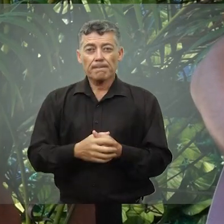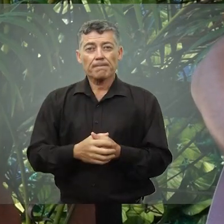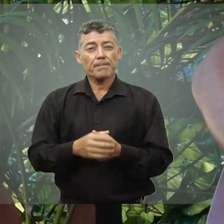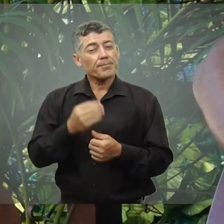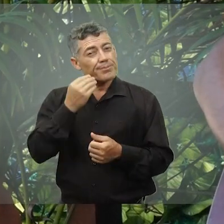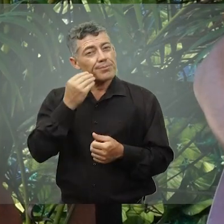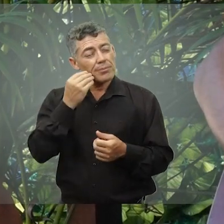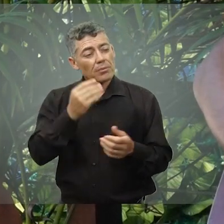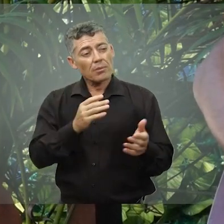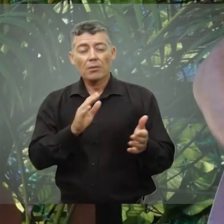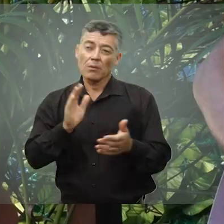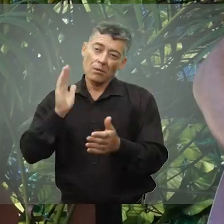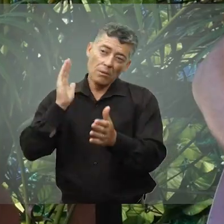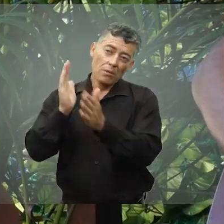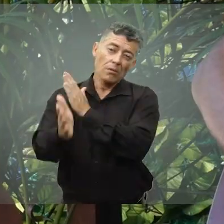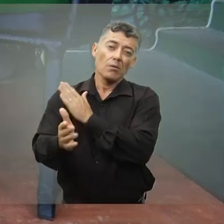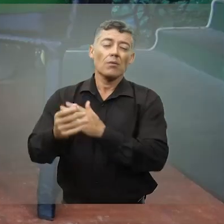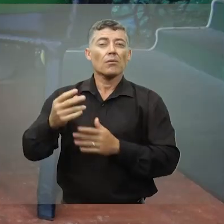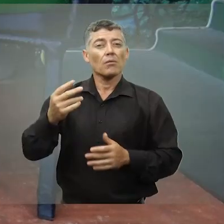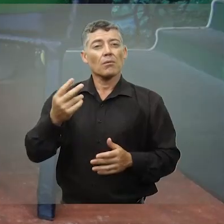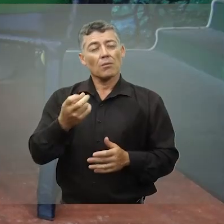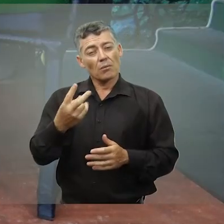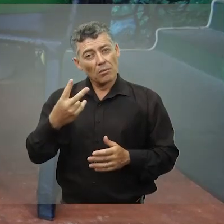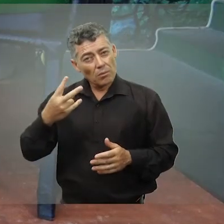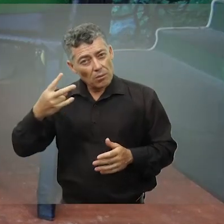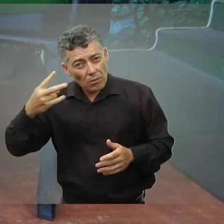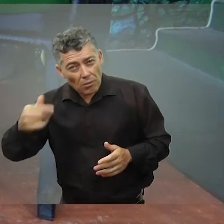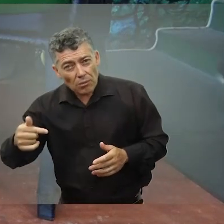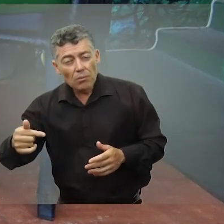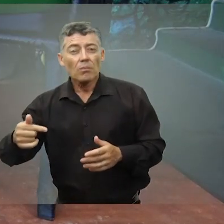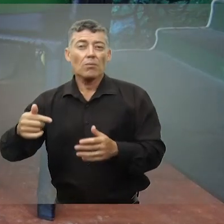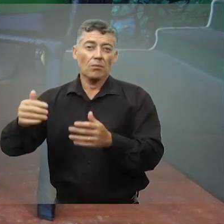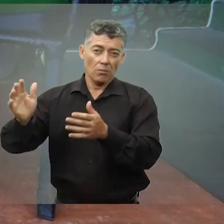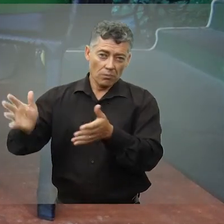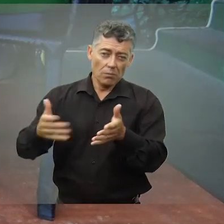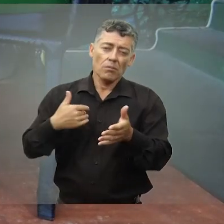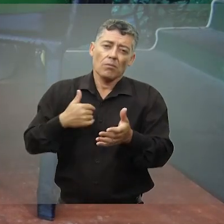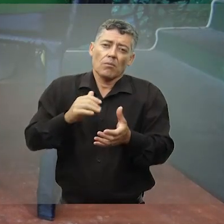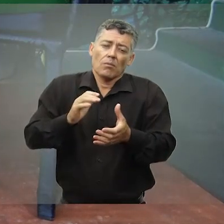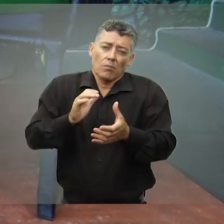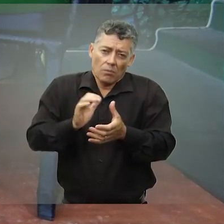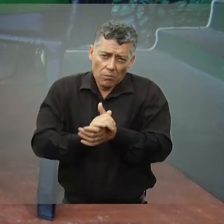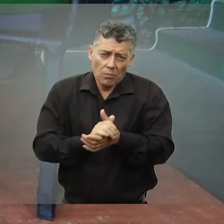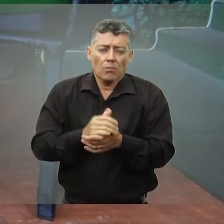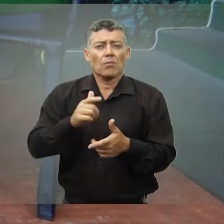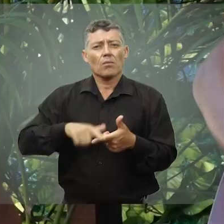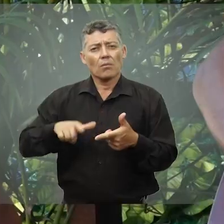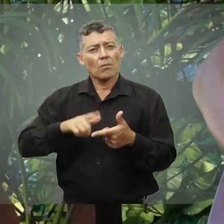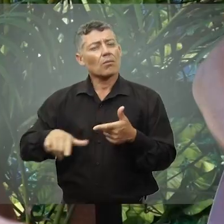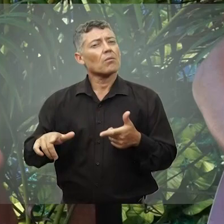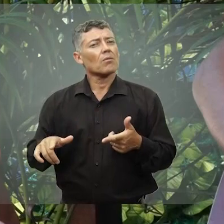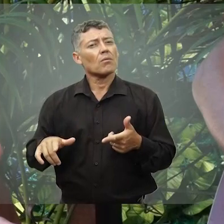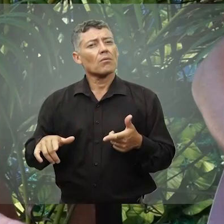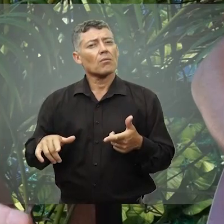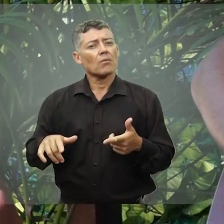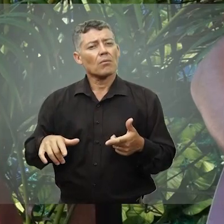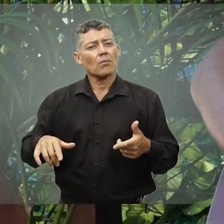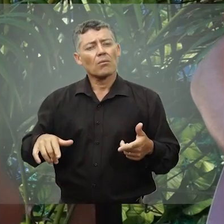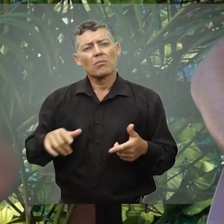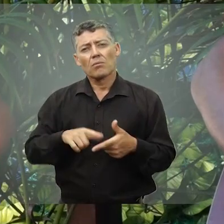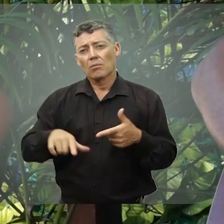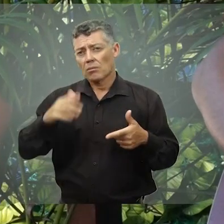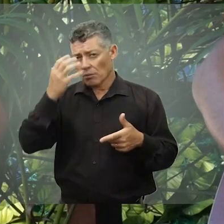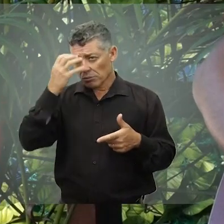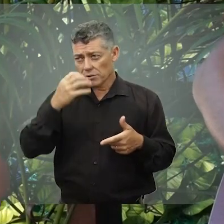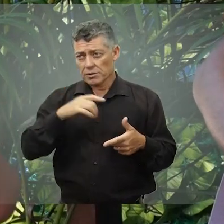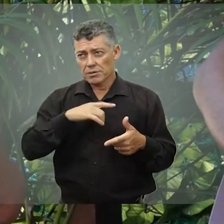da Pimenta, em 2007, tinha 4 anos de carreira solo. Minha esposa teve um problema de saúde, um problema muito sério, né? Que